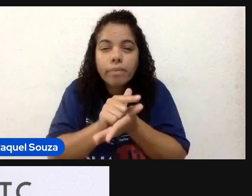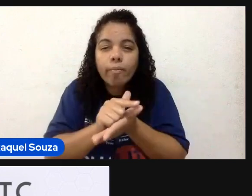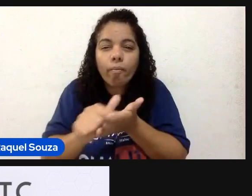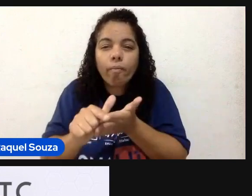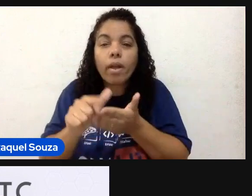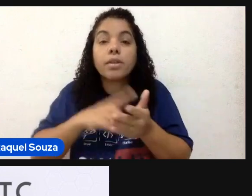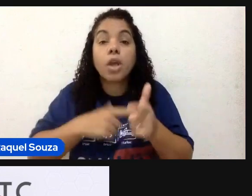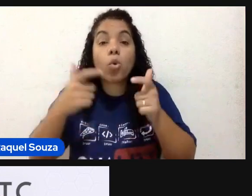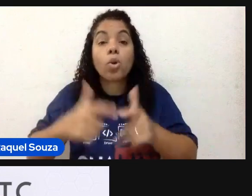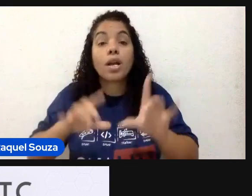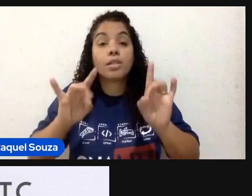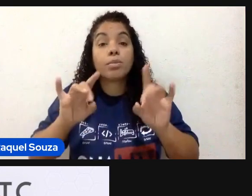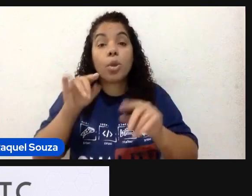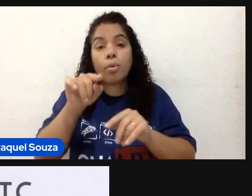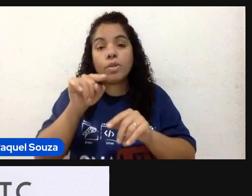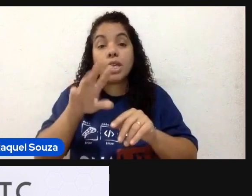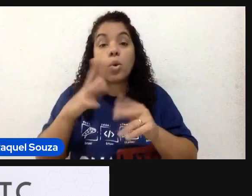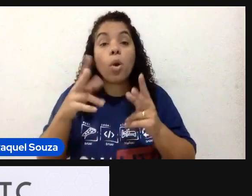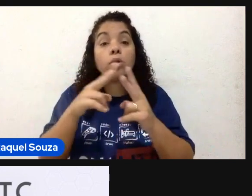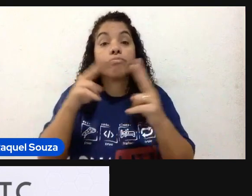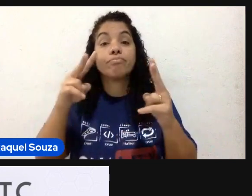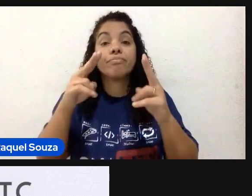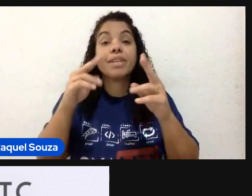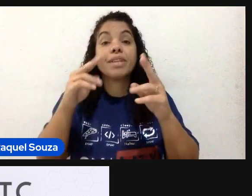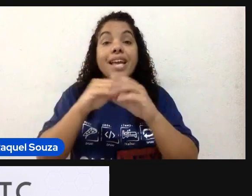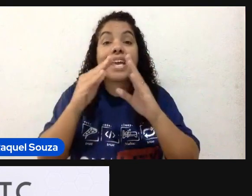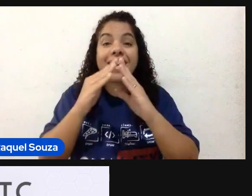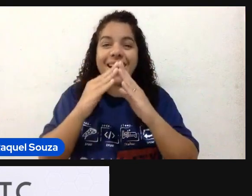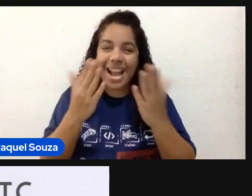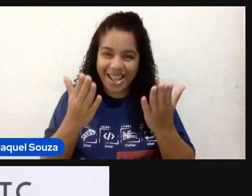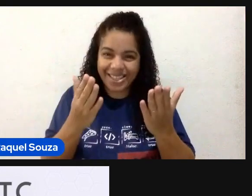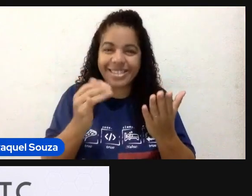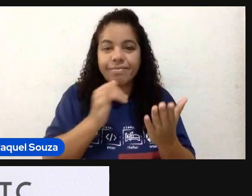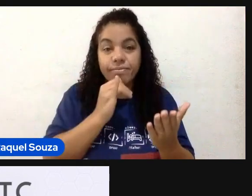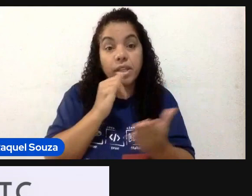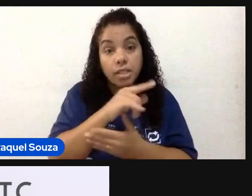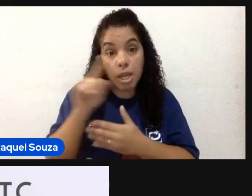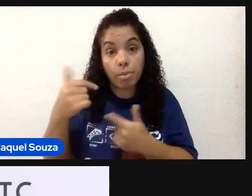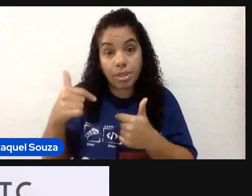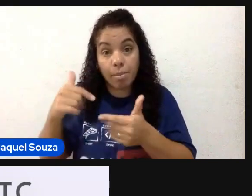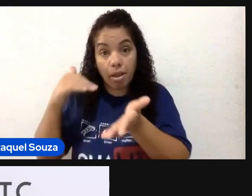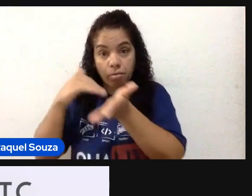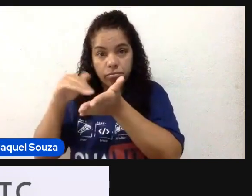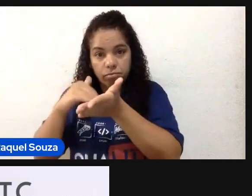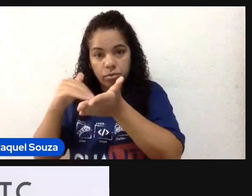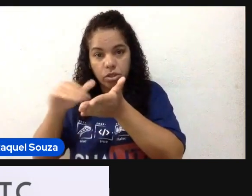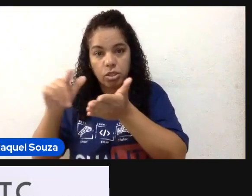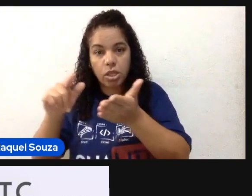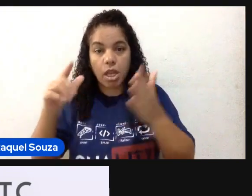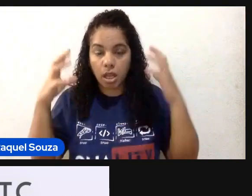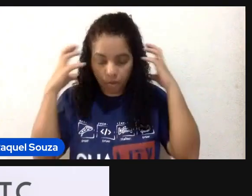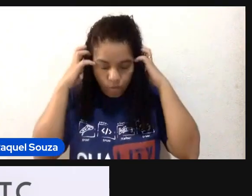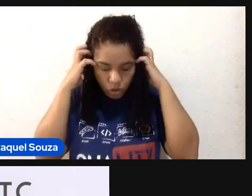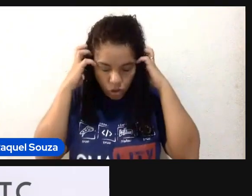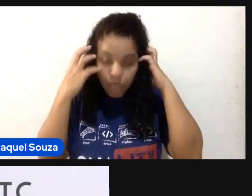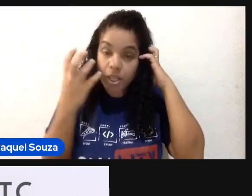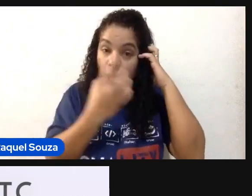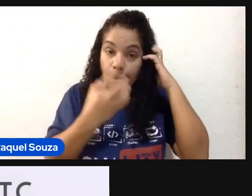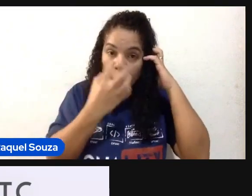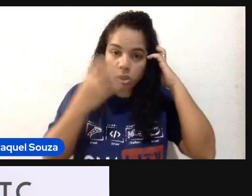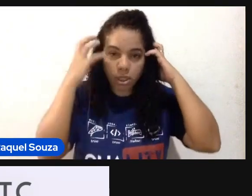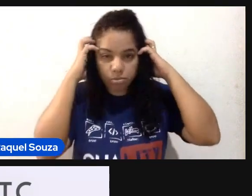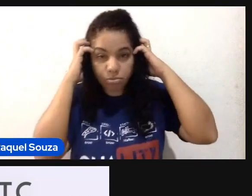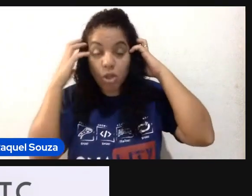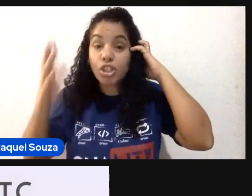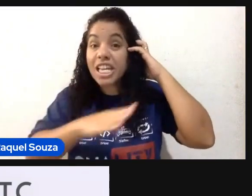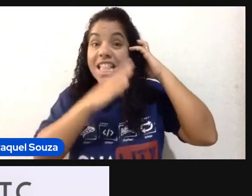para você, principalmente quando for home office em casa. Quando eu trabalhava no escritório, era fone de ouvido e música. O dia todo.